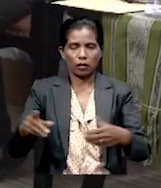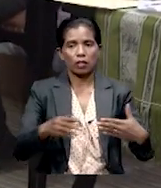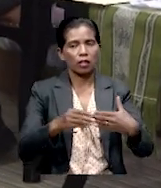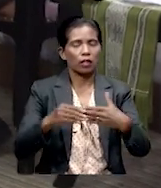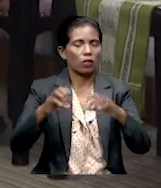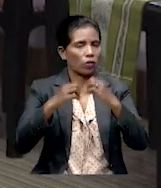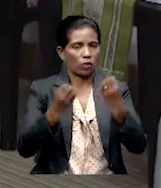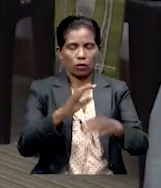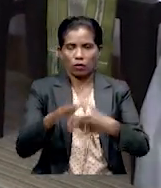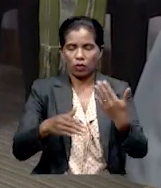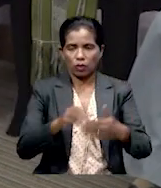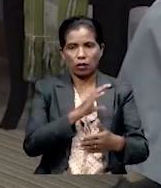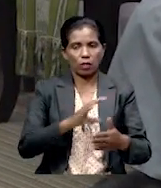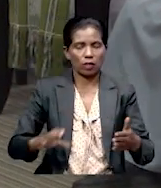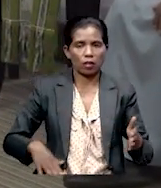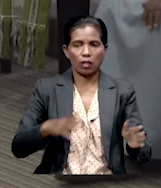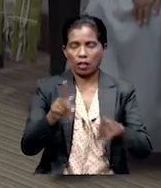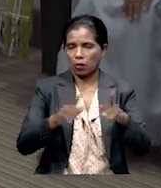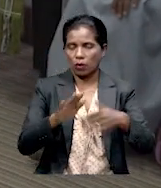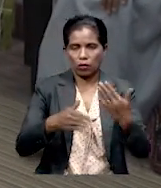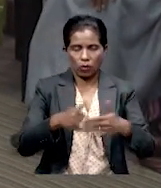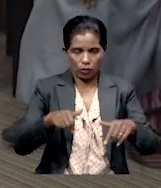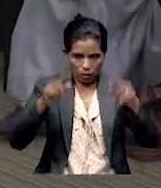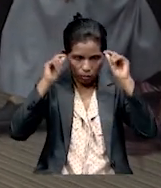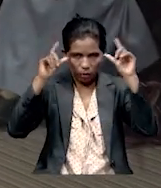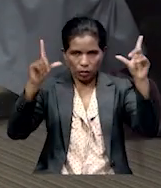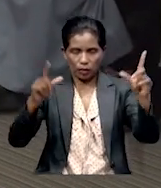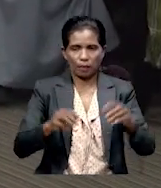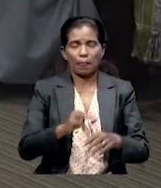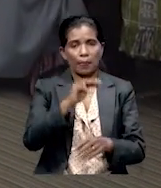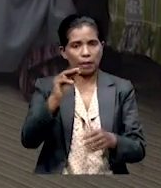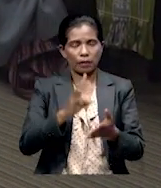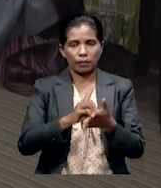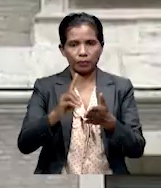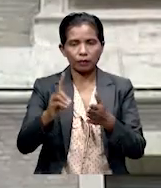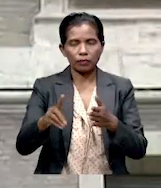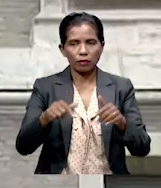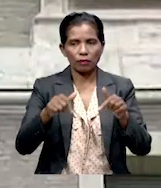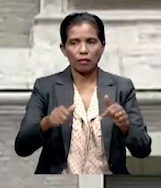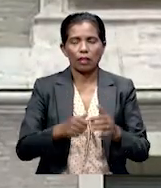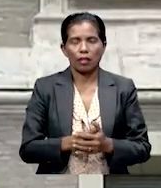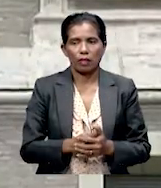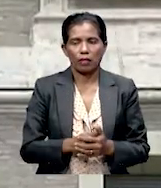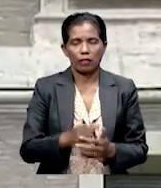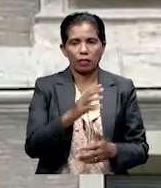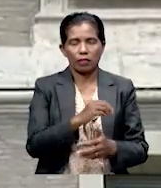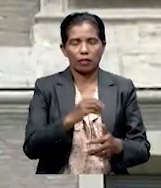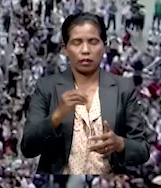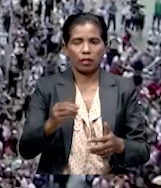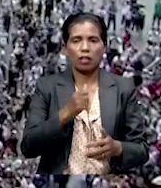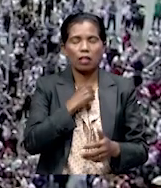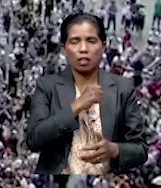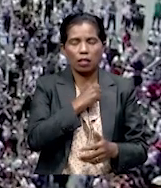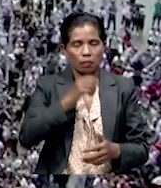Sira, no Sarane Católica e a território Timor Larantomak. E a segunda ne, arcebispo metropolita Dili, Dom Virgílio do Carmo da Silva,